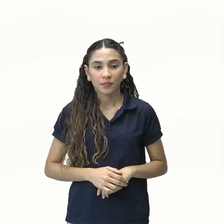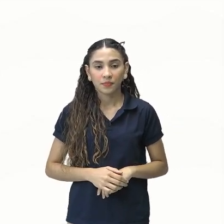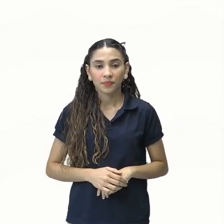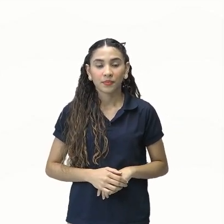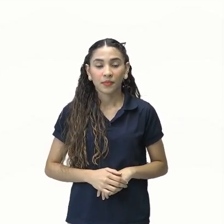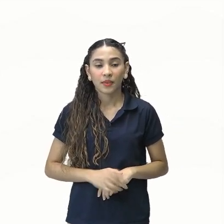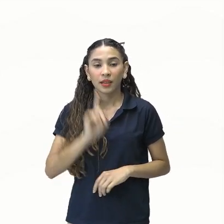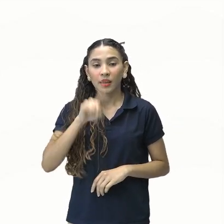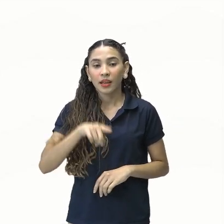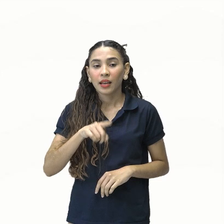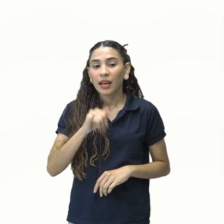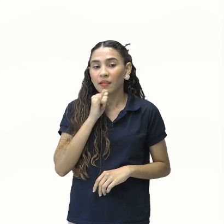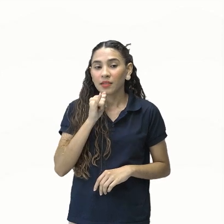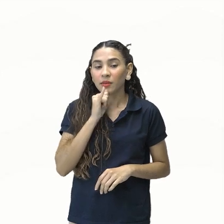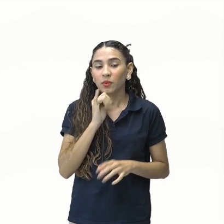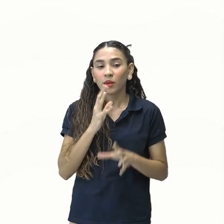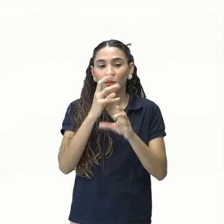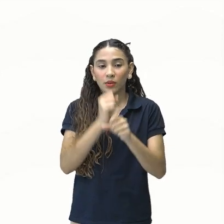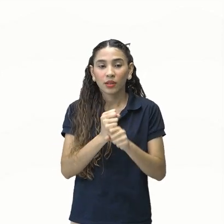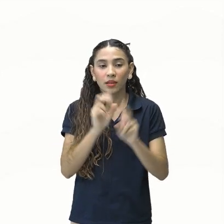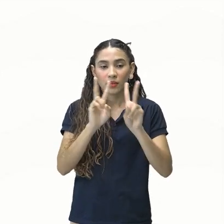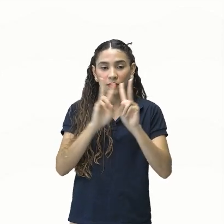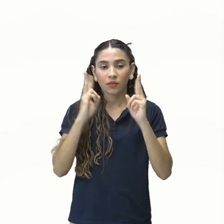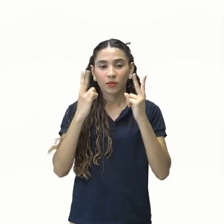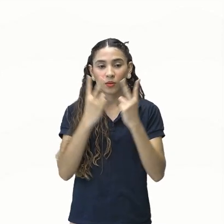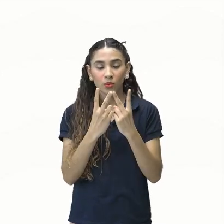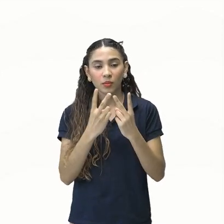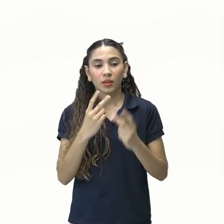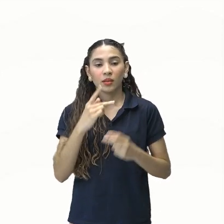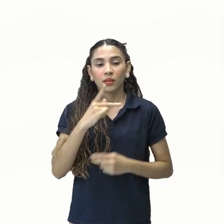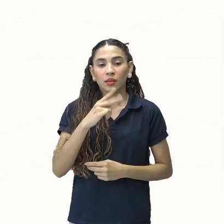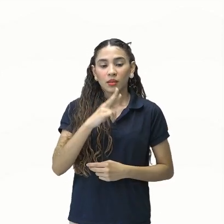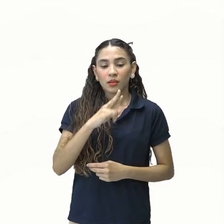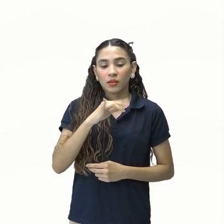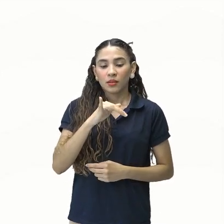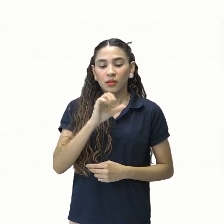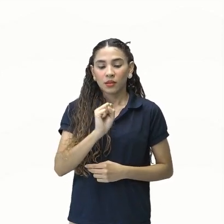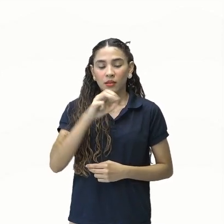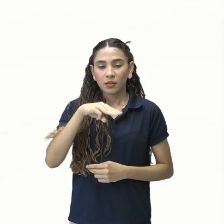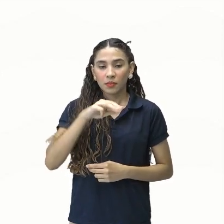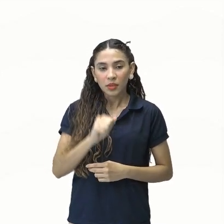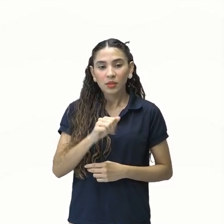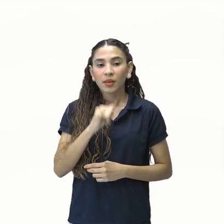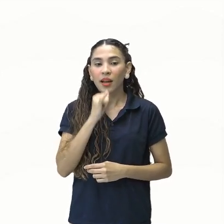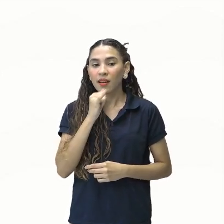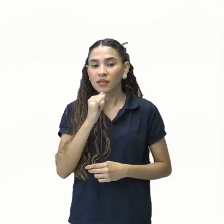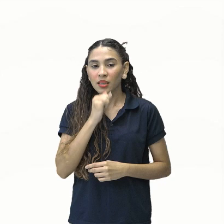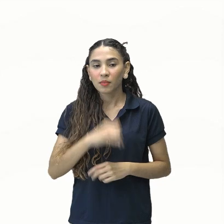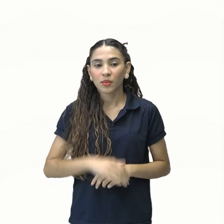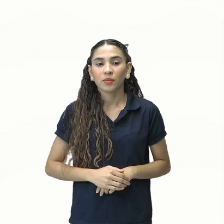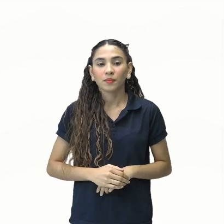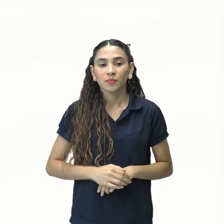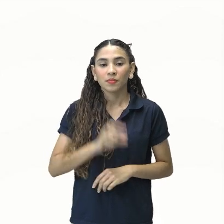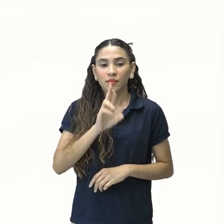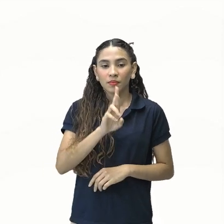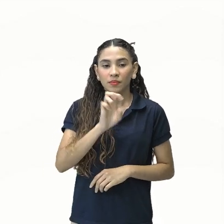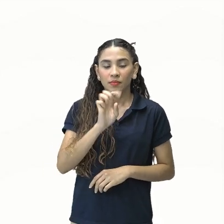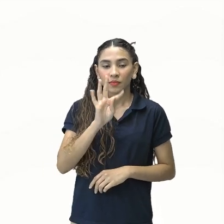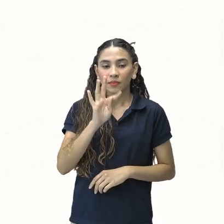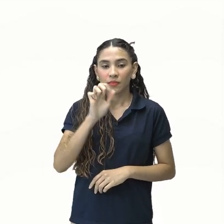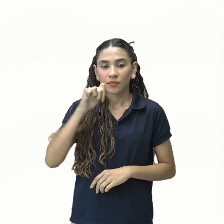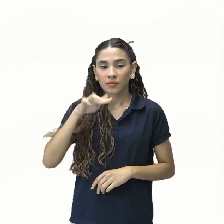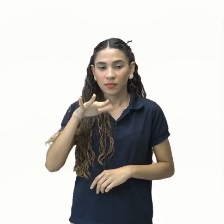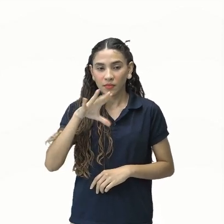o mesmo do que eu calcular o volume do meu prisma. Eu substituindo ali, vai ser a base do meu retângulo,